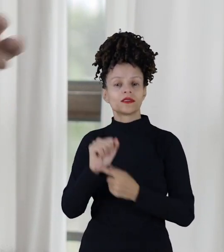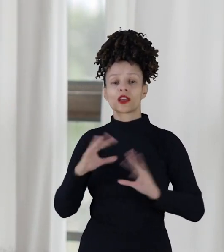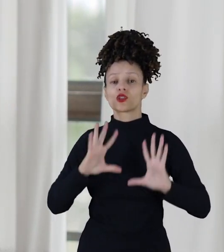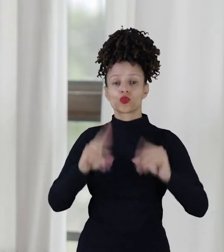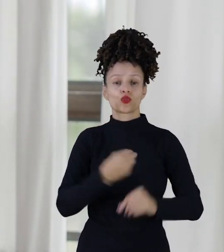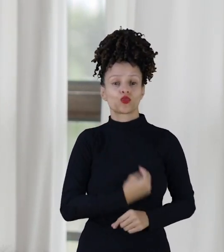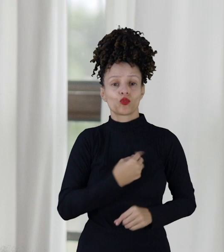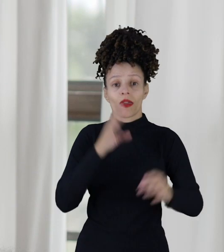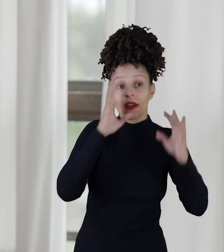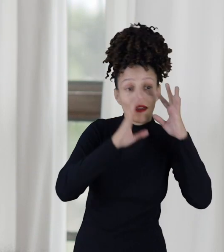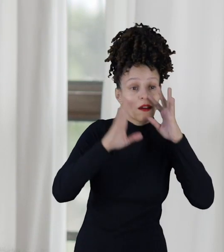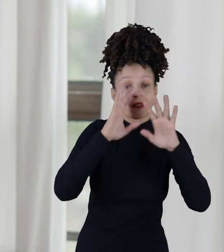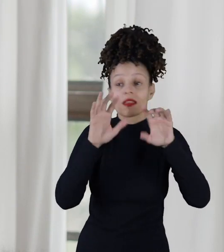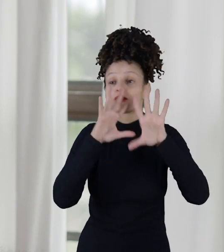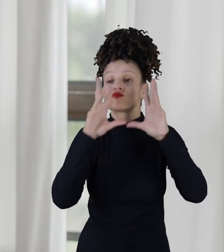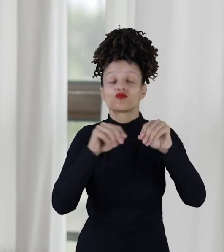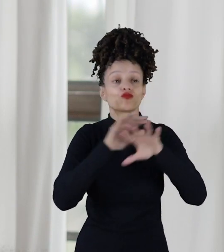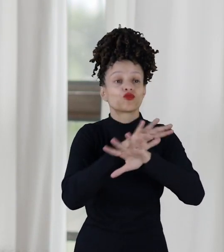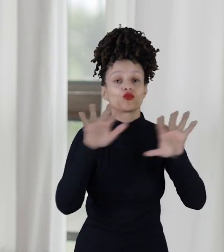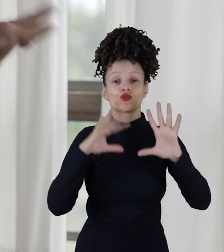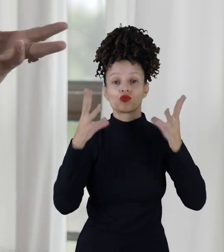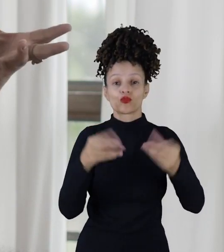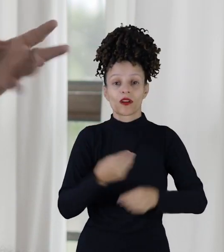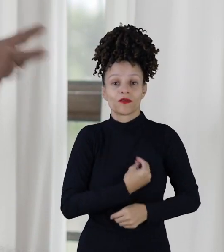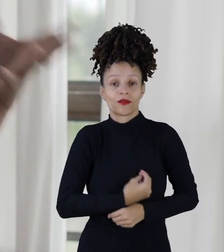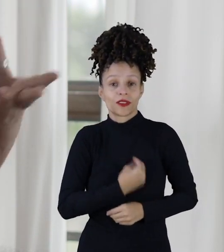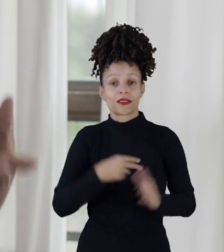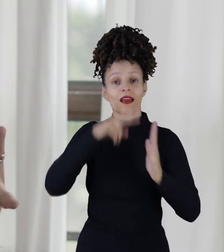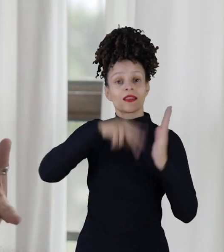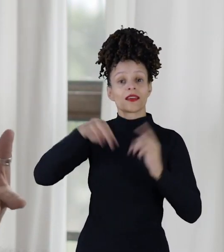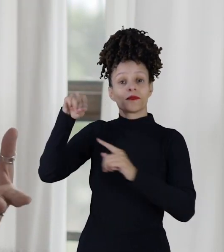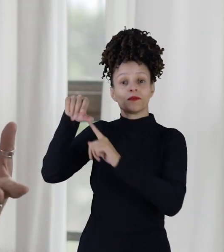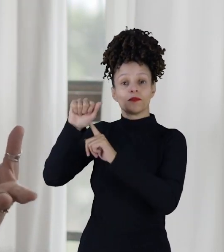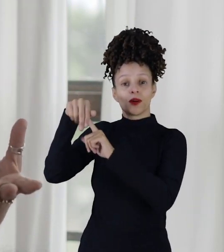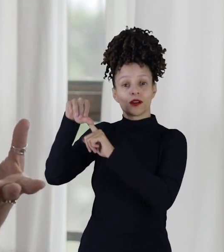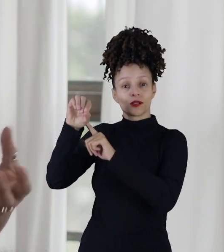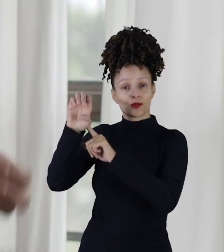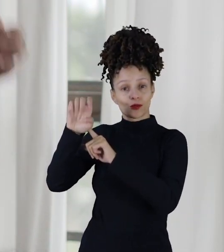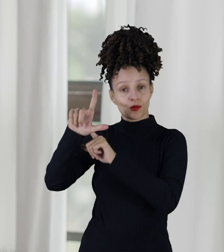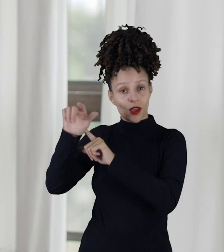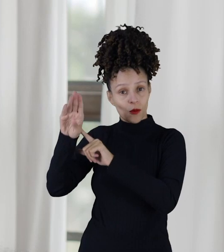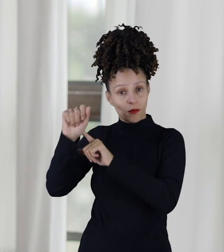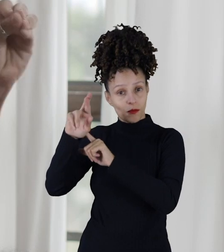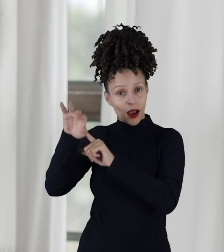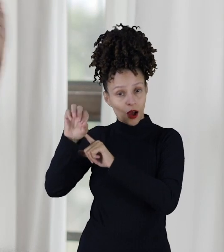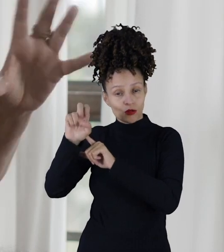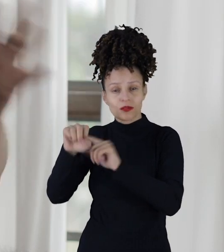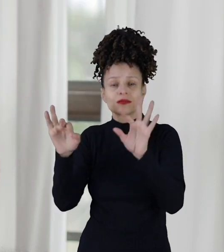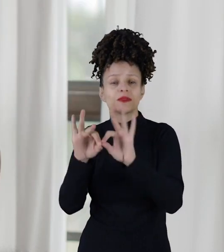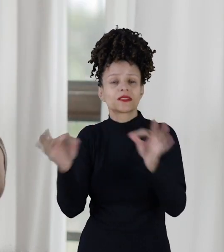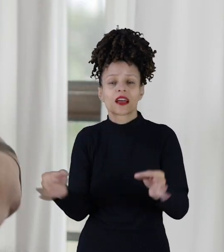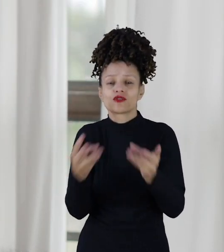na vida. Que é essa arte da gente se encantar com tudo. Se encantar com a vida. Basta a gente ler Manuel de Barros, né? A